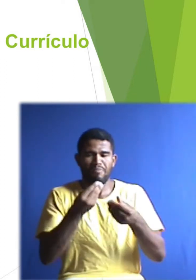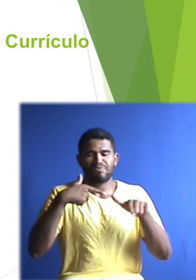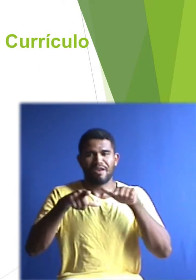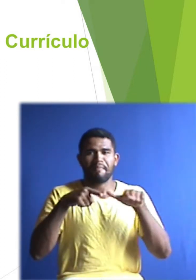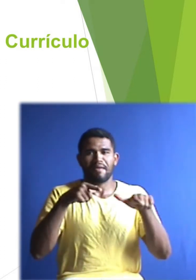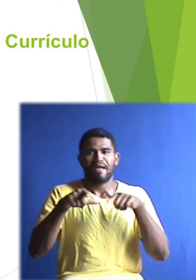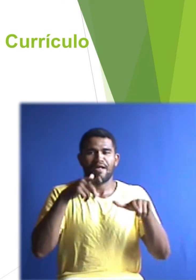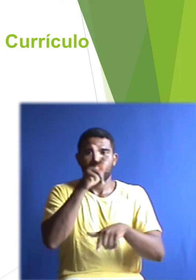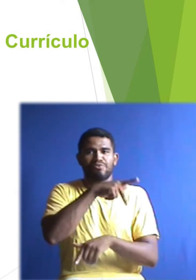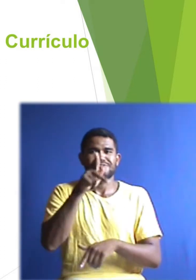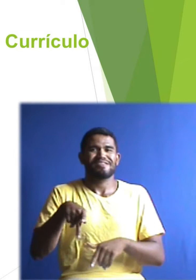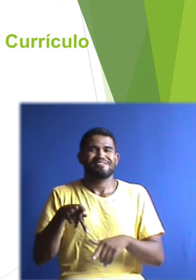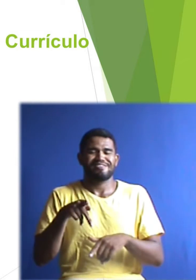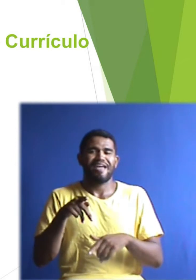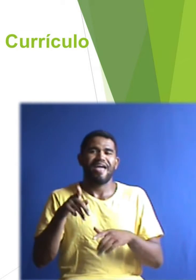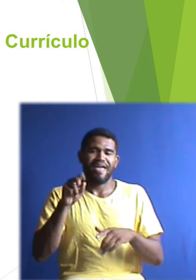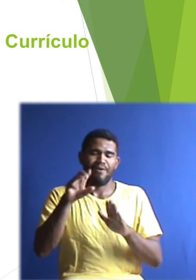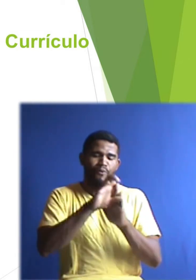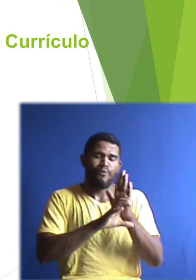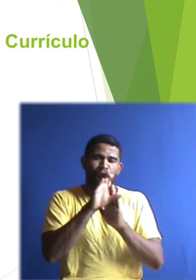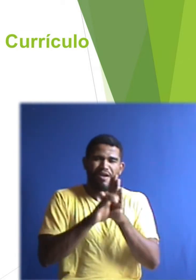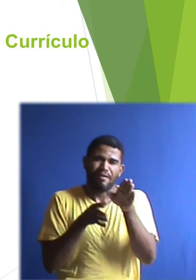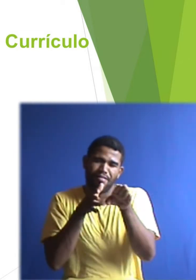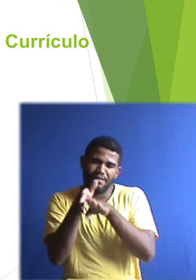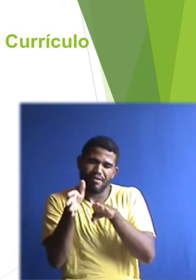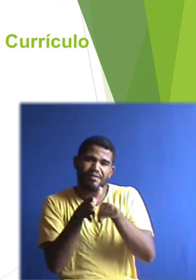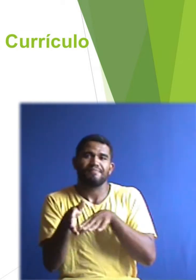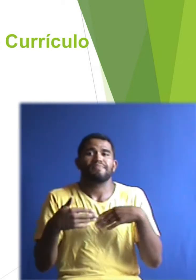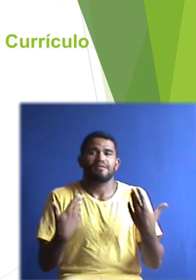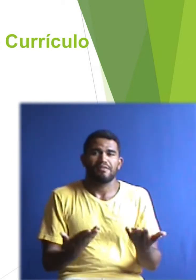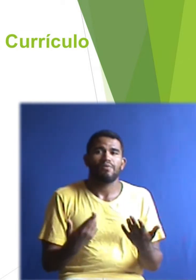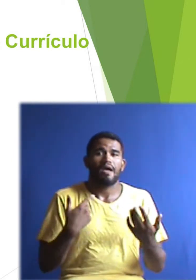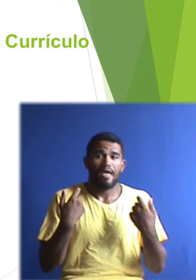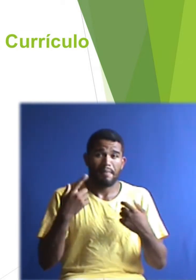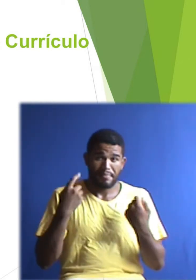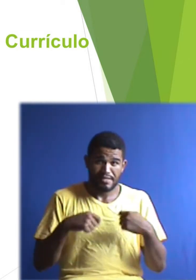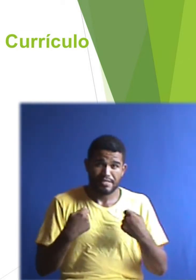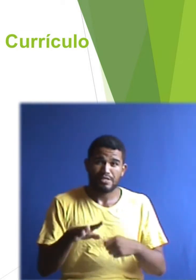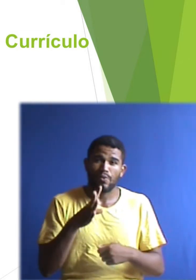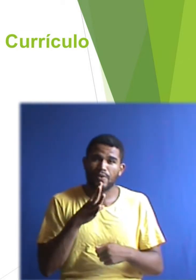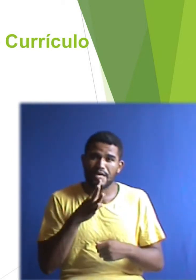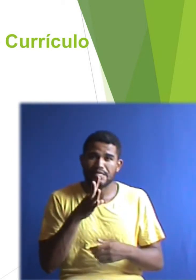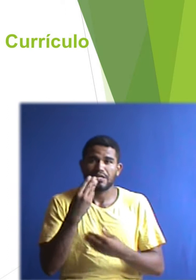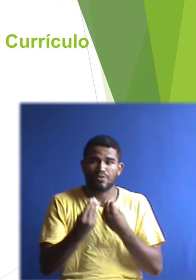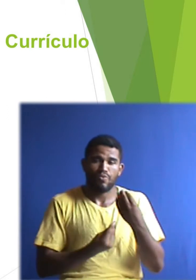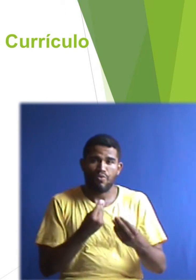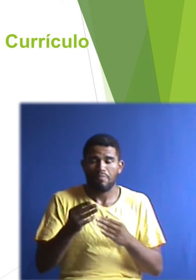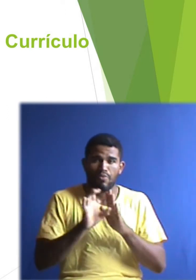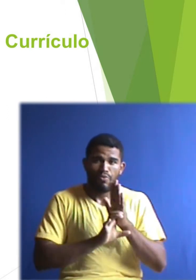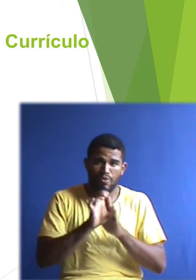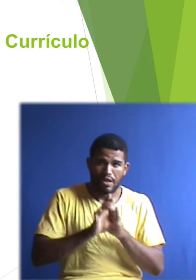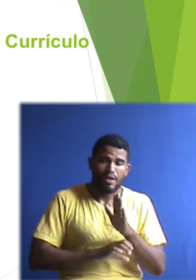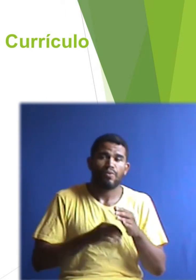docente. E é importante nós conhecermos como esse currículo ele se estrutura, quais as suas instâncias e o